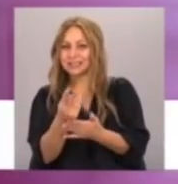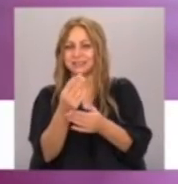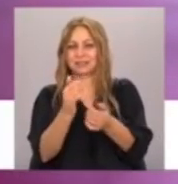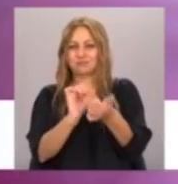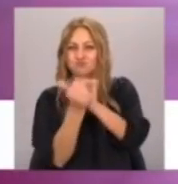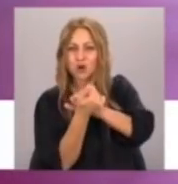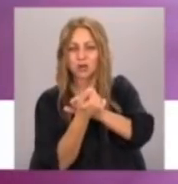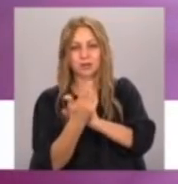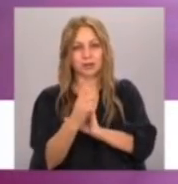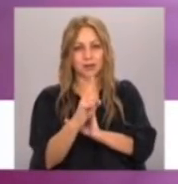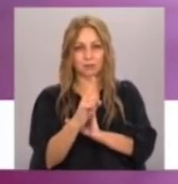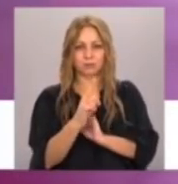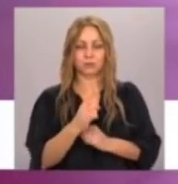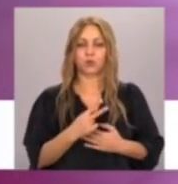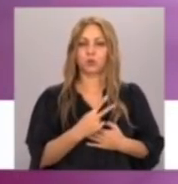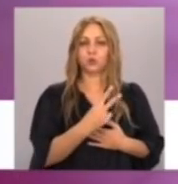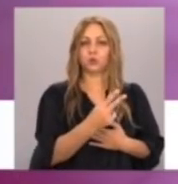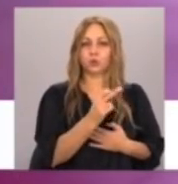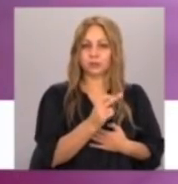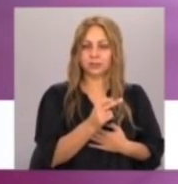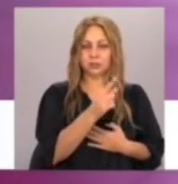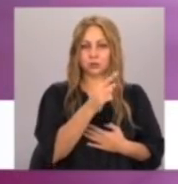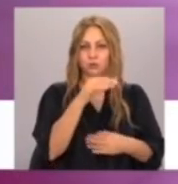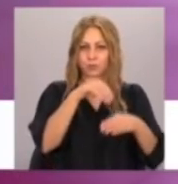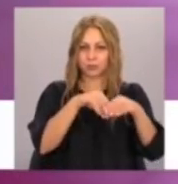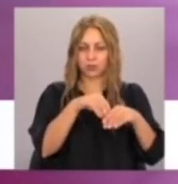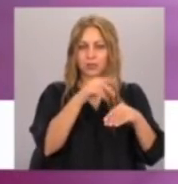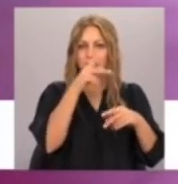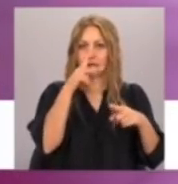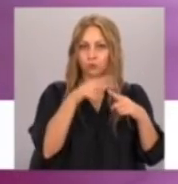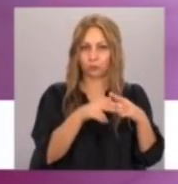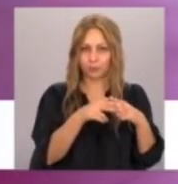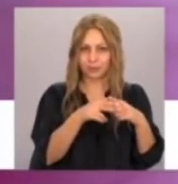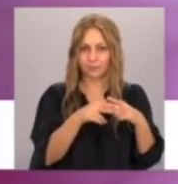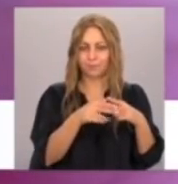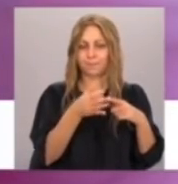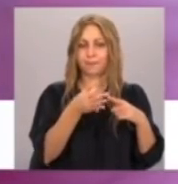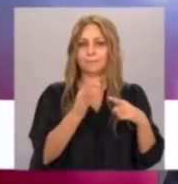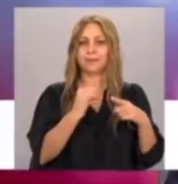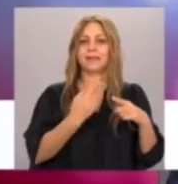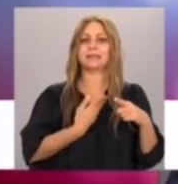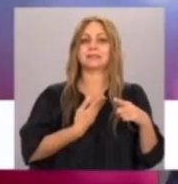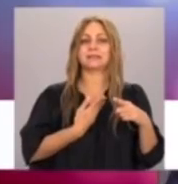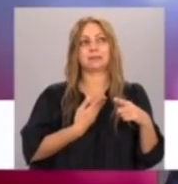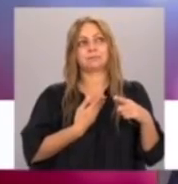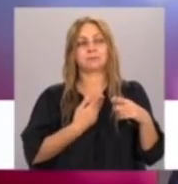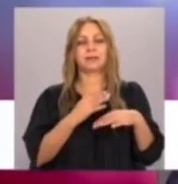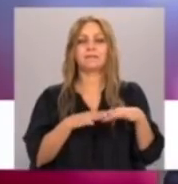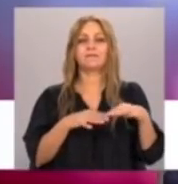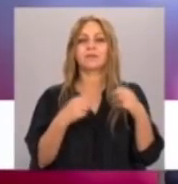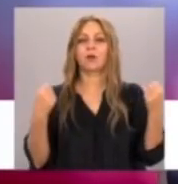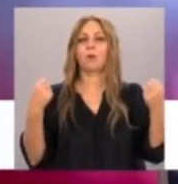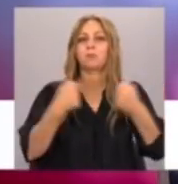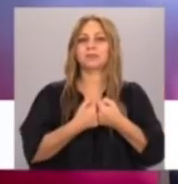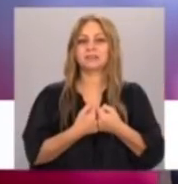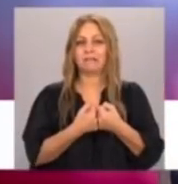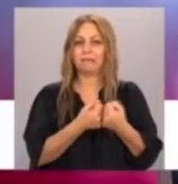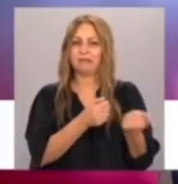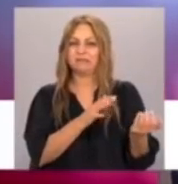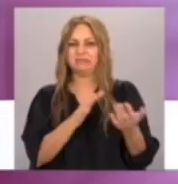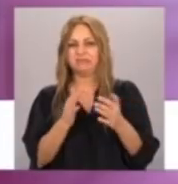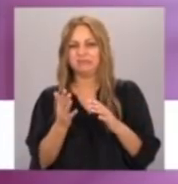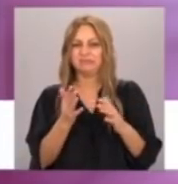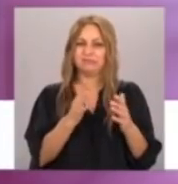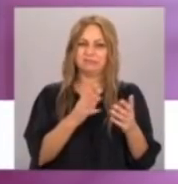quando tivemos dois anos e poucos uma legislatura que é interrompida em que o é aquilo que eu posso chamar uma oposição intermitente